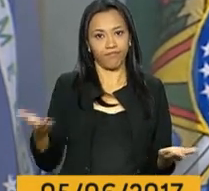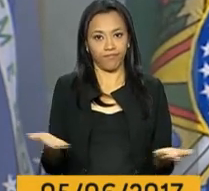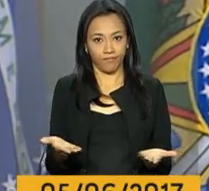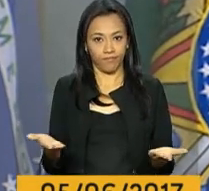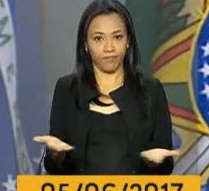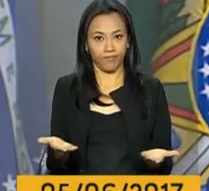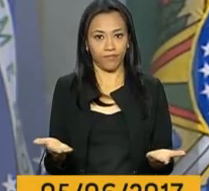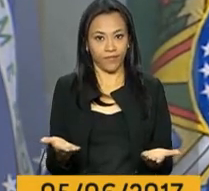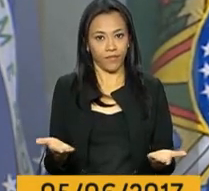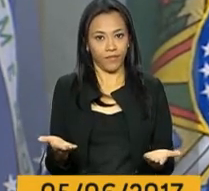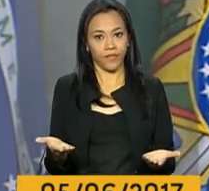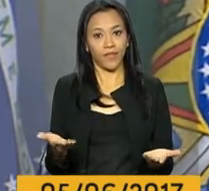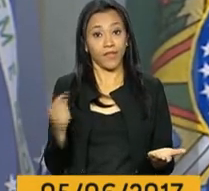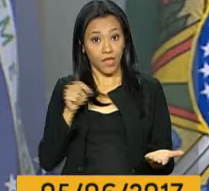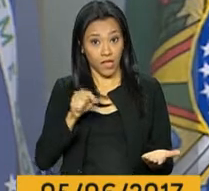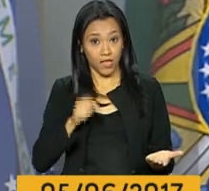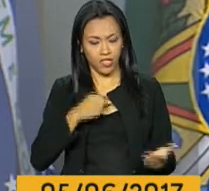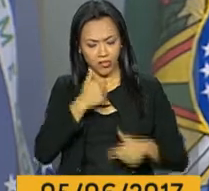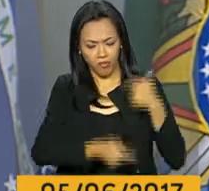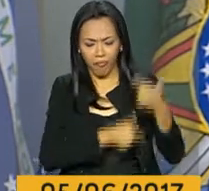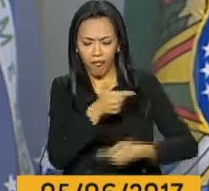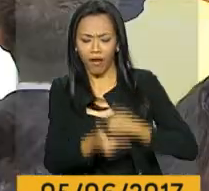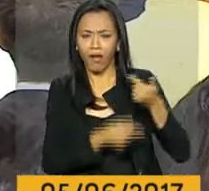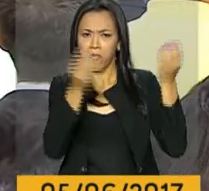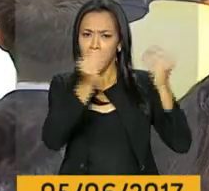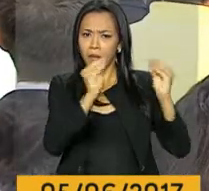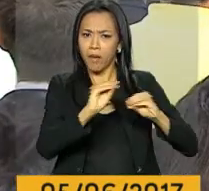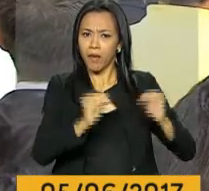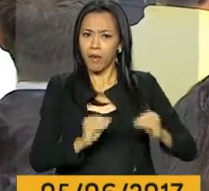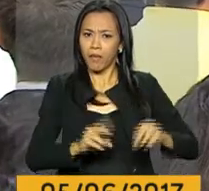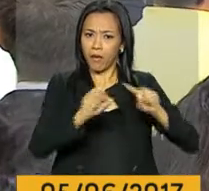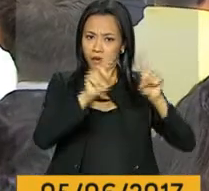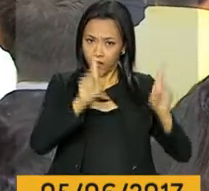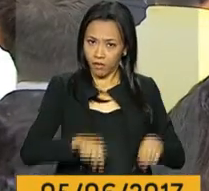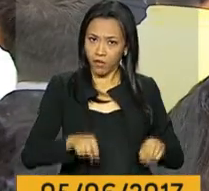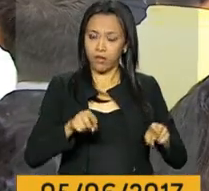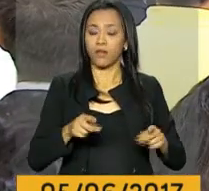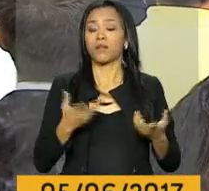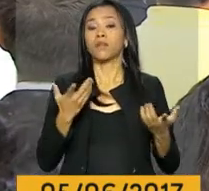neste trabalho desenvolvido pelo meio ambiente pelo governo